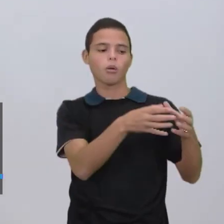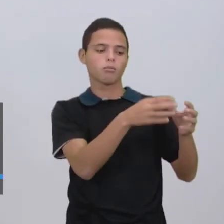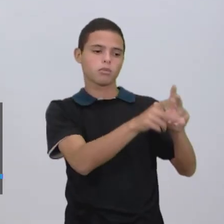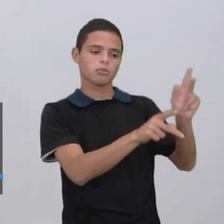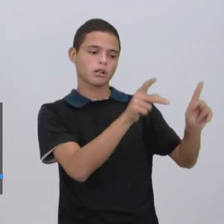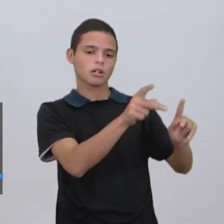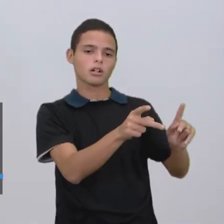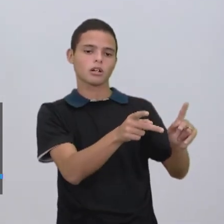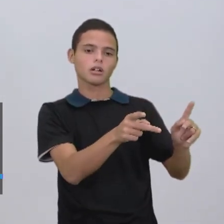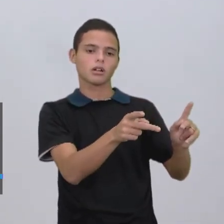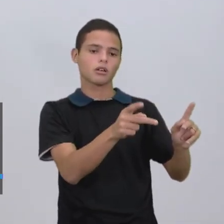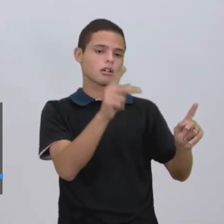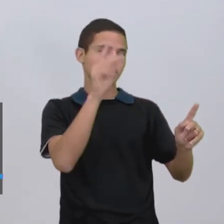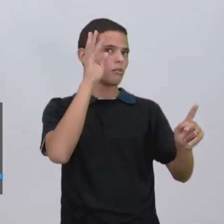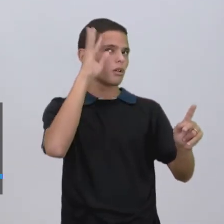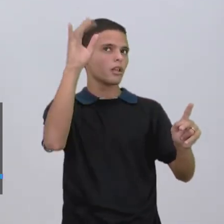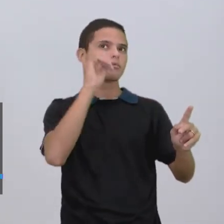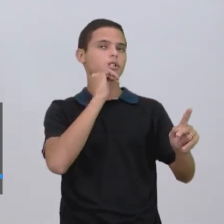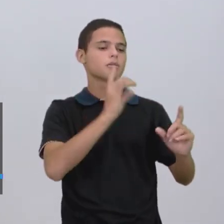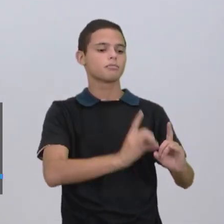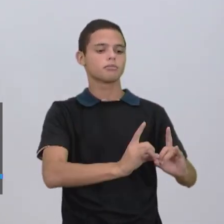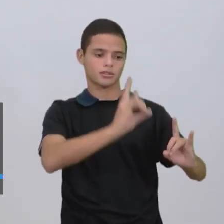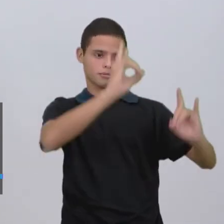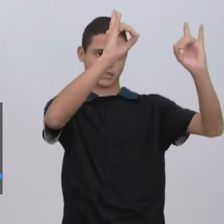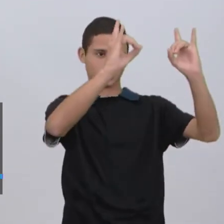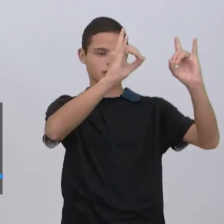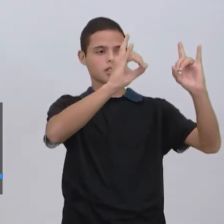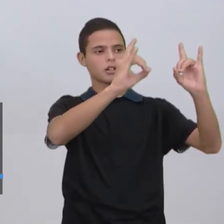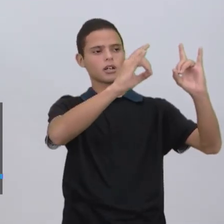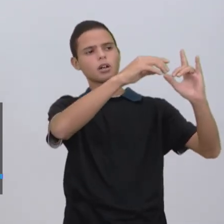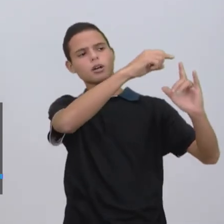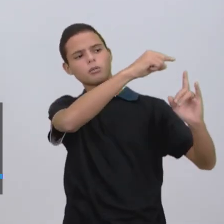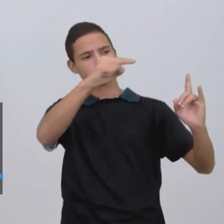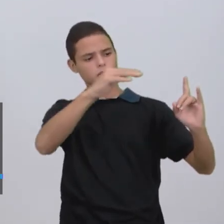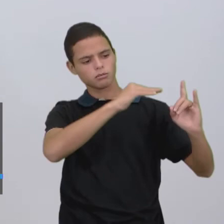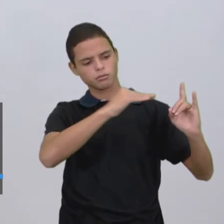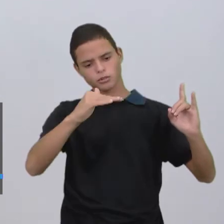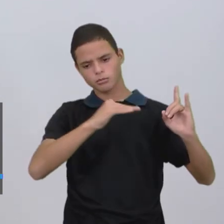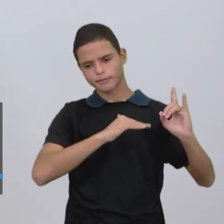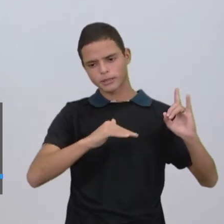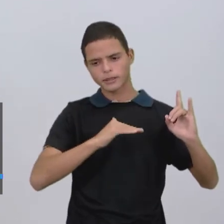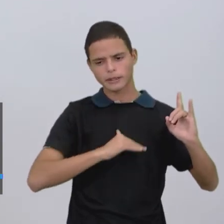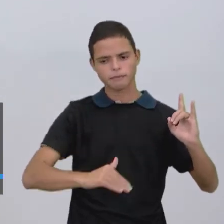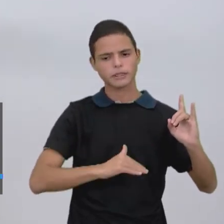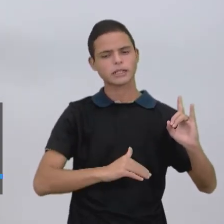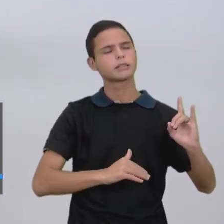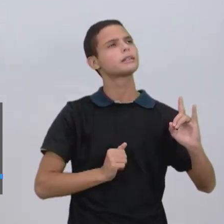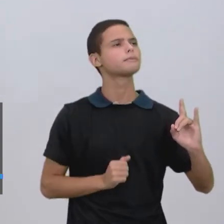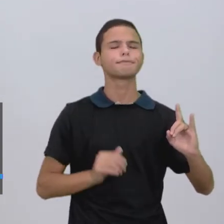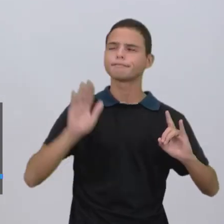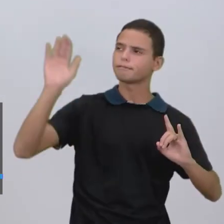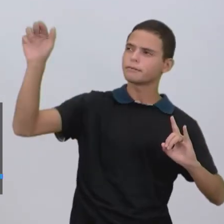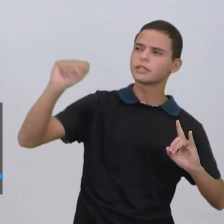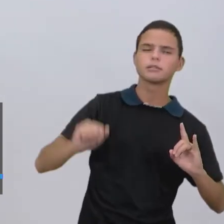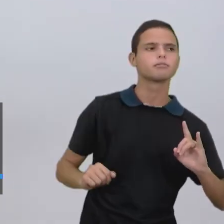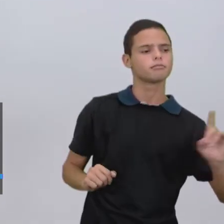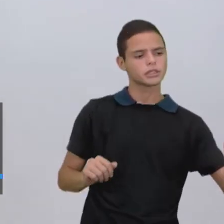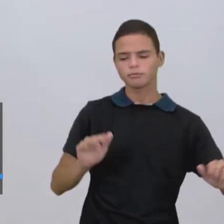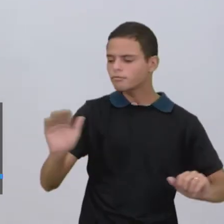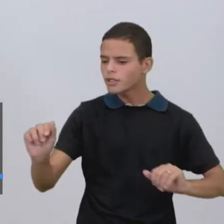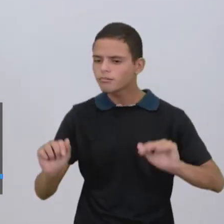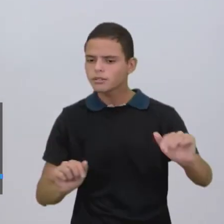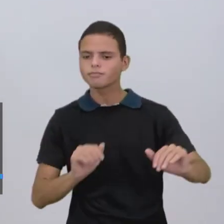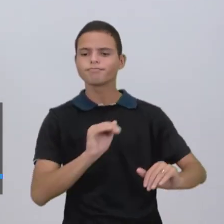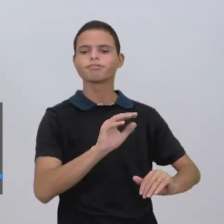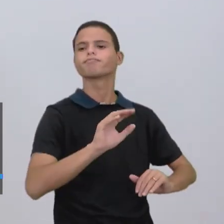vou imaginar que eu moro num prédio, vou subir num andar e vou falar, tem 4 apartamentos aqui, vou aleatório, vou tocar nesse e nesse. Ah, não, no próximo eu vou tocar nesse e nesse. Não,